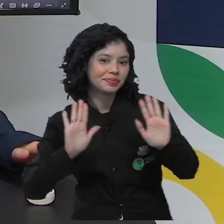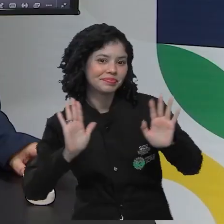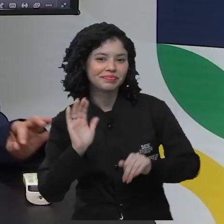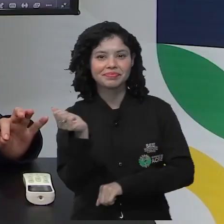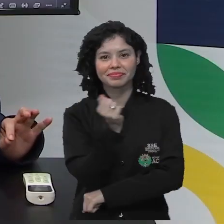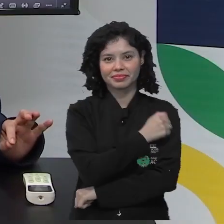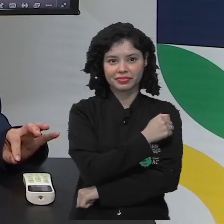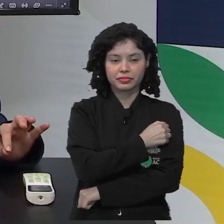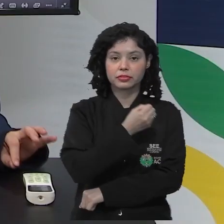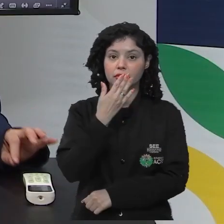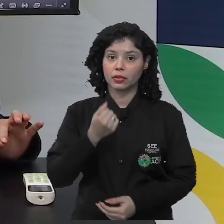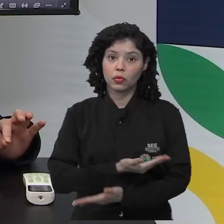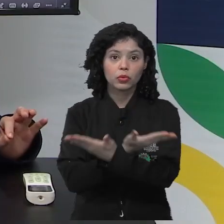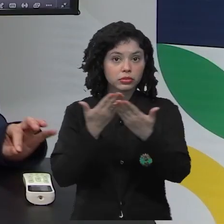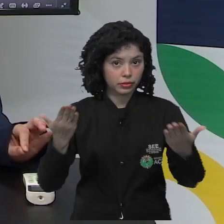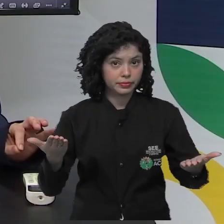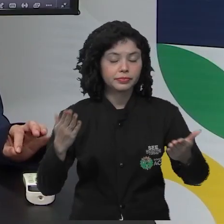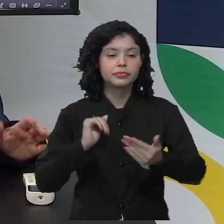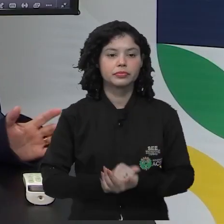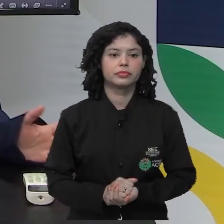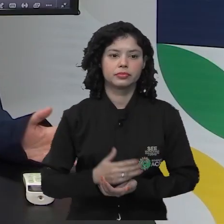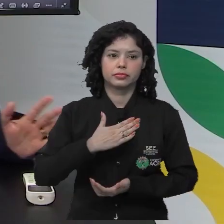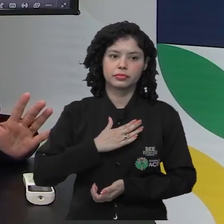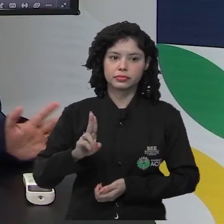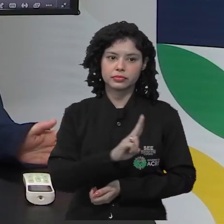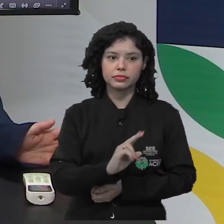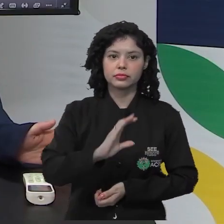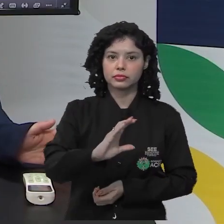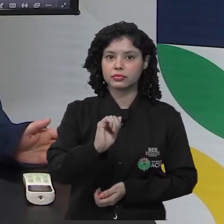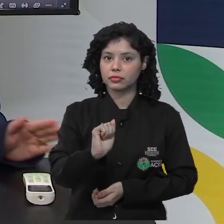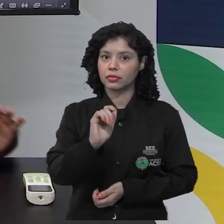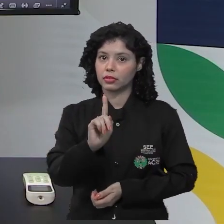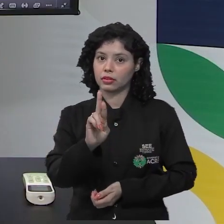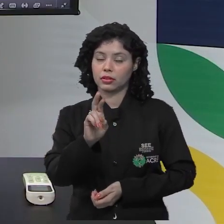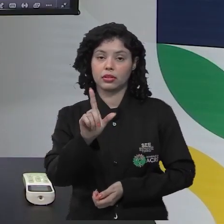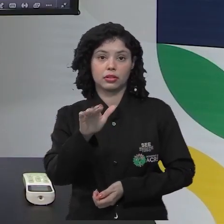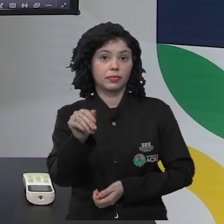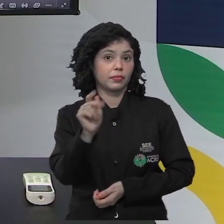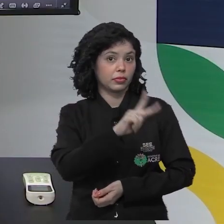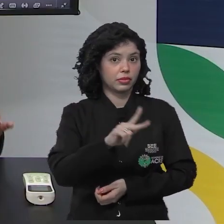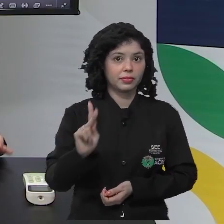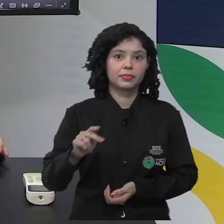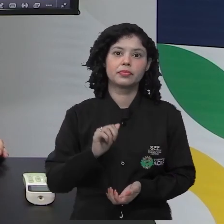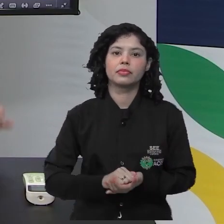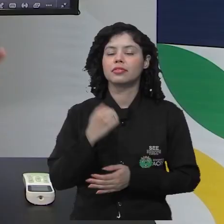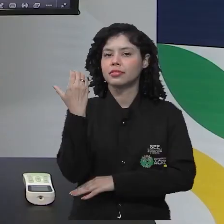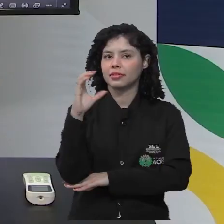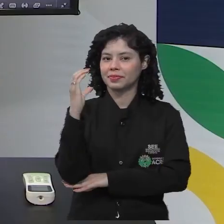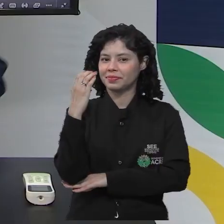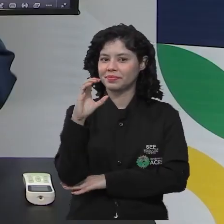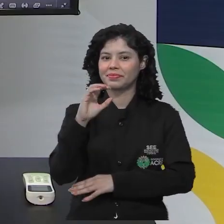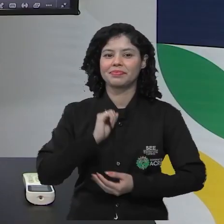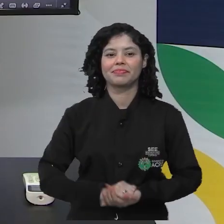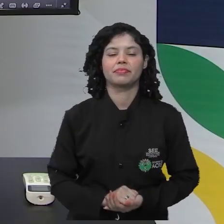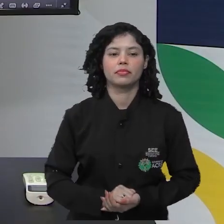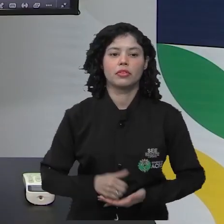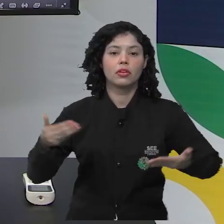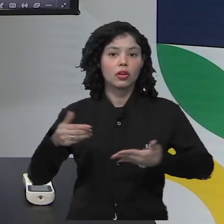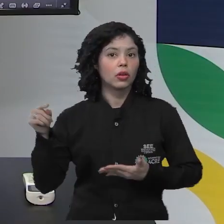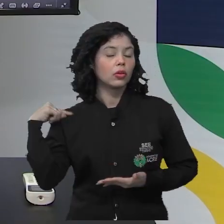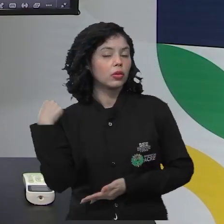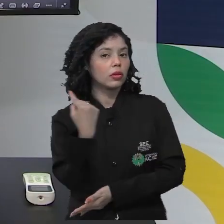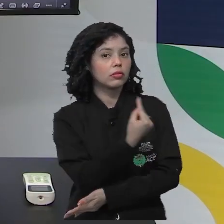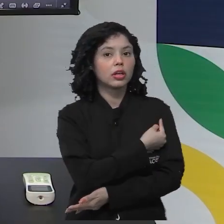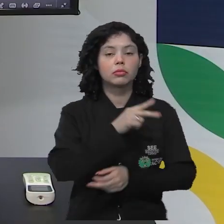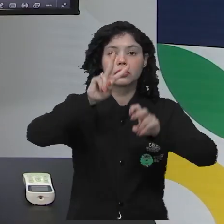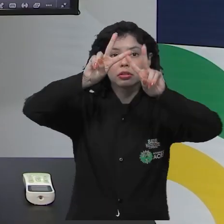Olá, queridos alunos, tudo bem com vocês? Me chamo Carla Nonomura e eu sou a sua professora de ciências. Hoje